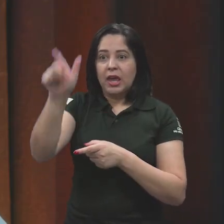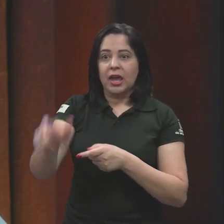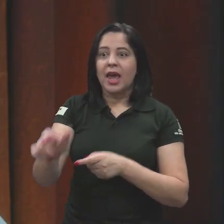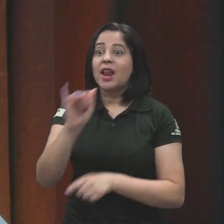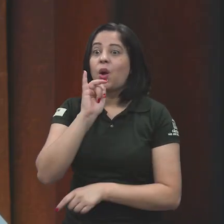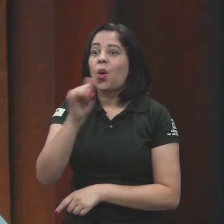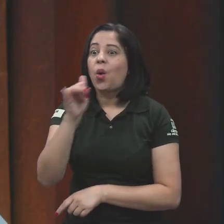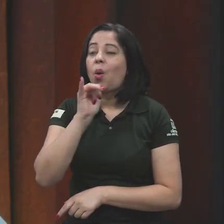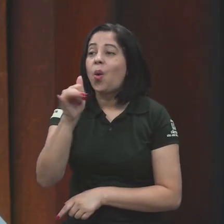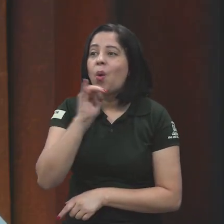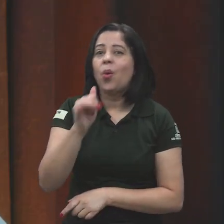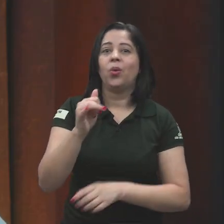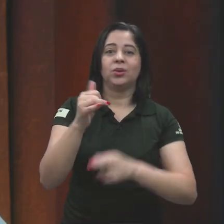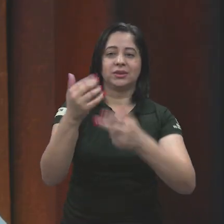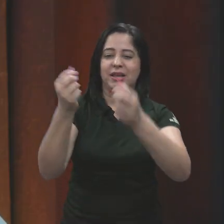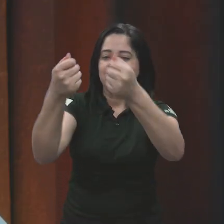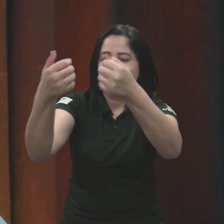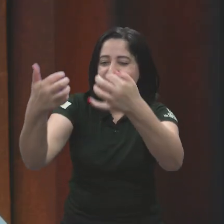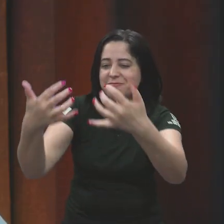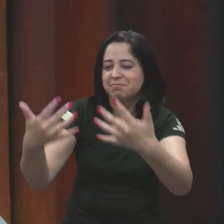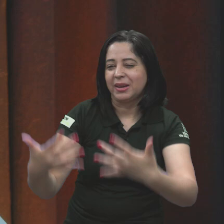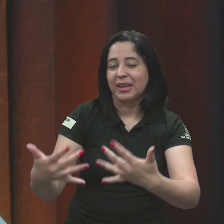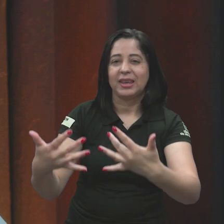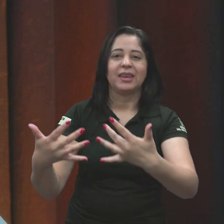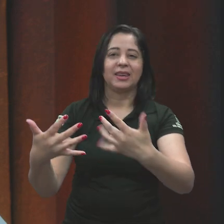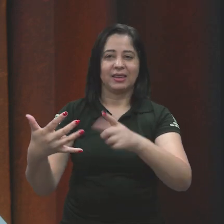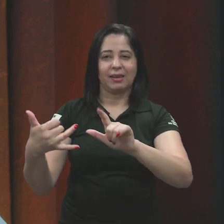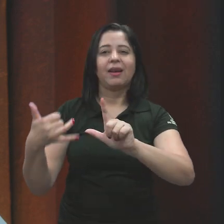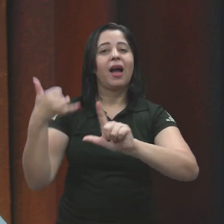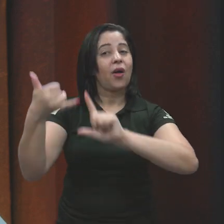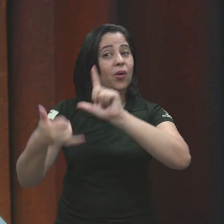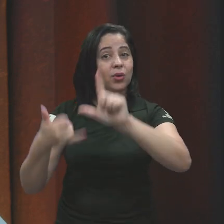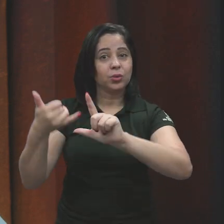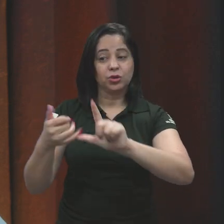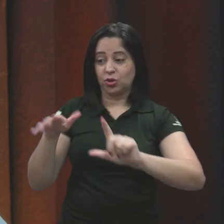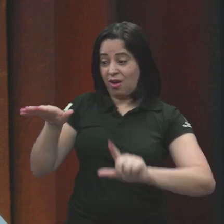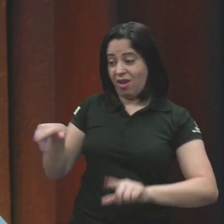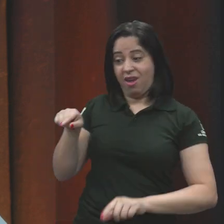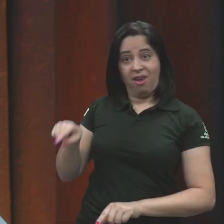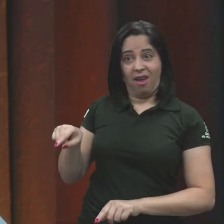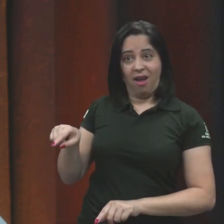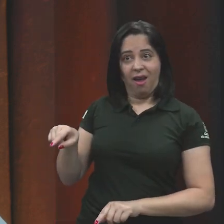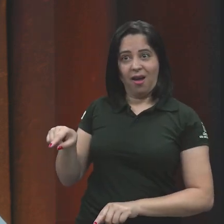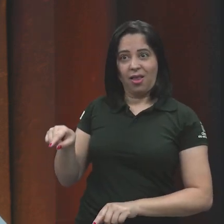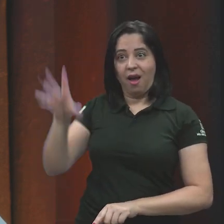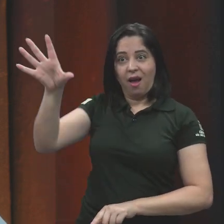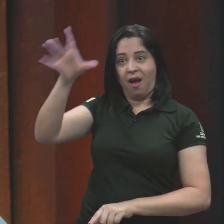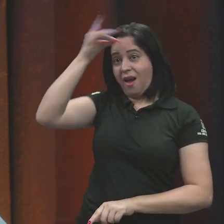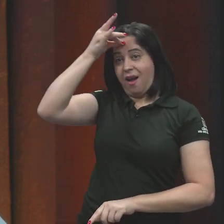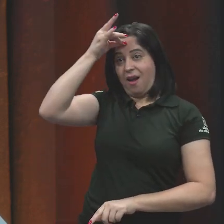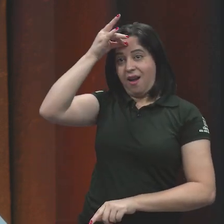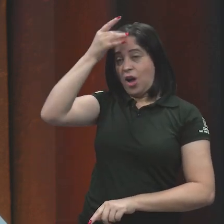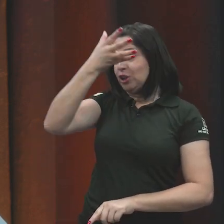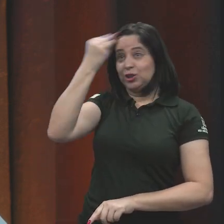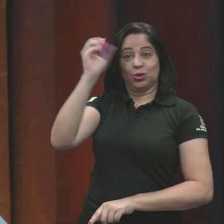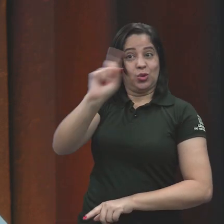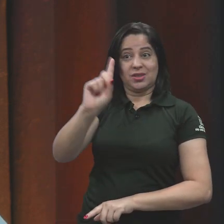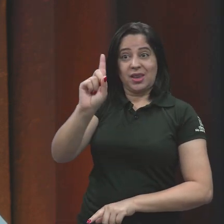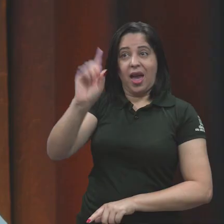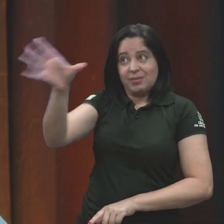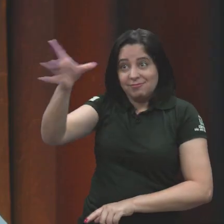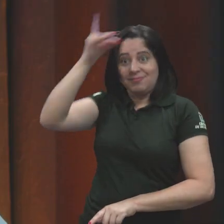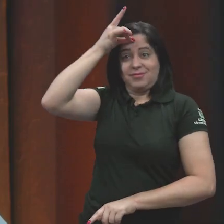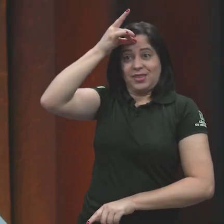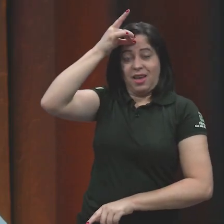as histórias, né? Então, ele narra de uma forma lúdica, e isso faz com que a criança não esqueça do conteúdo, né? Então, realmente é